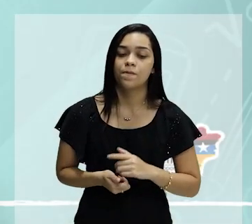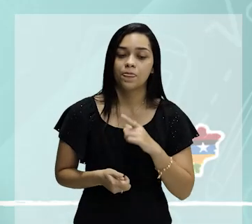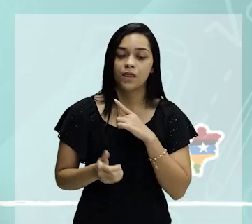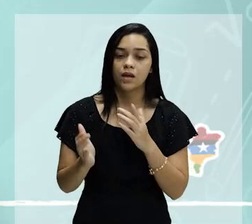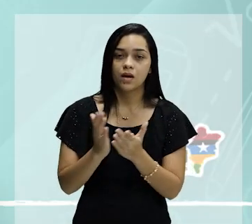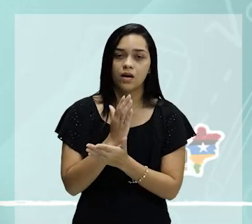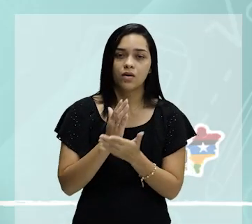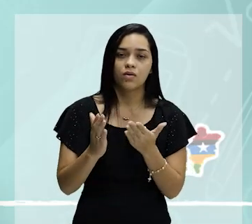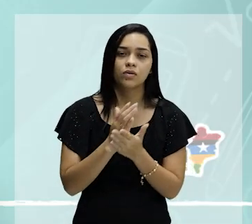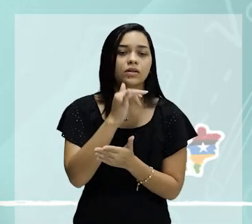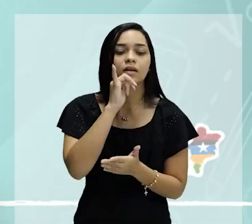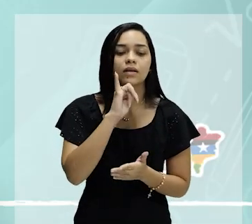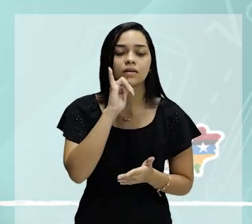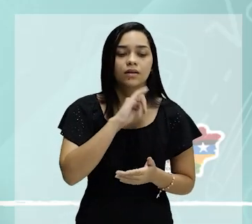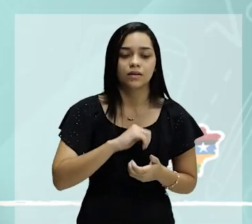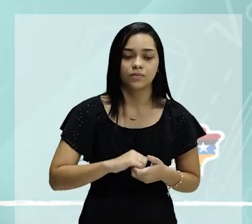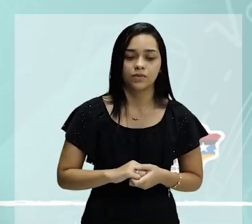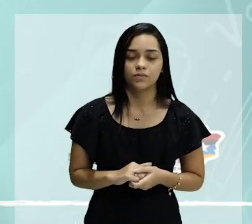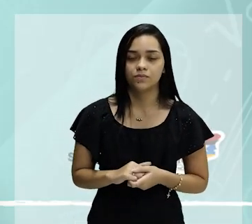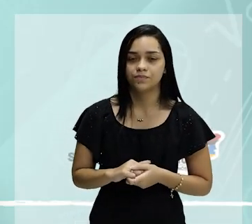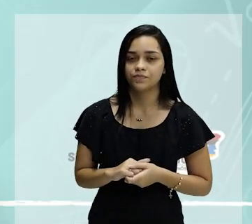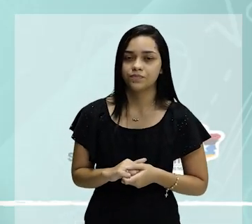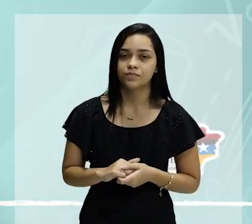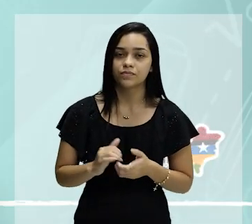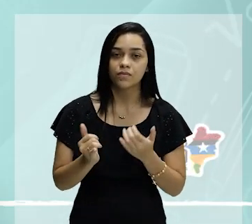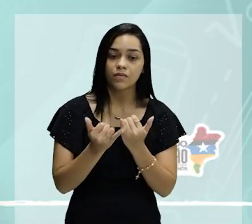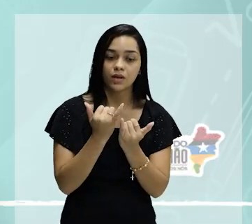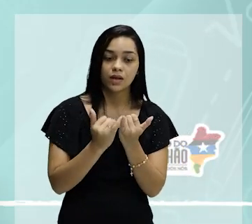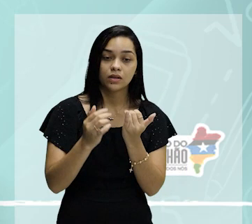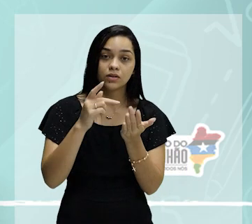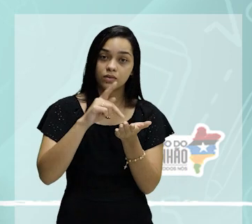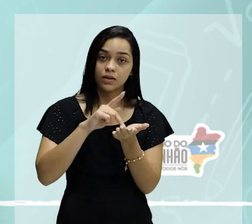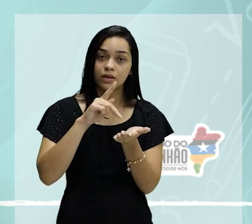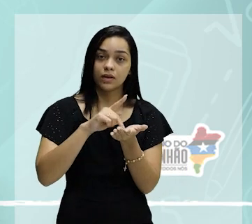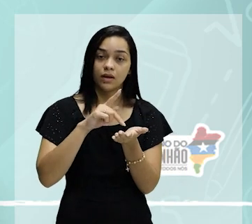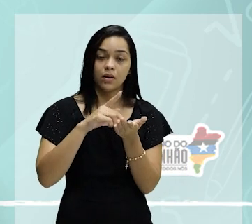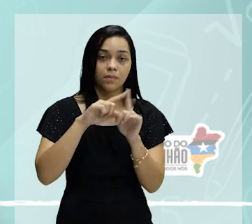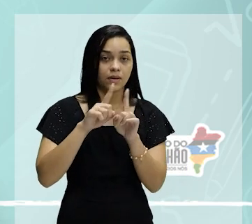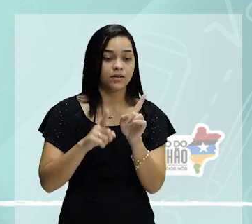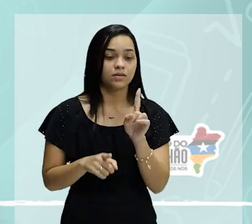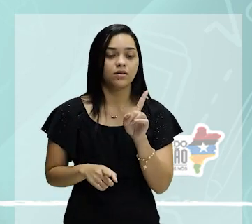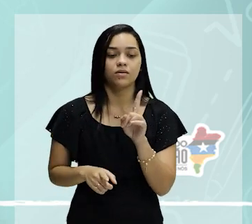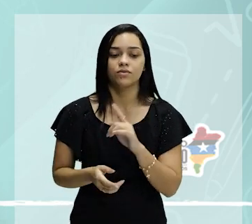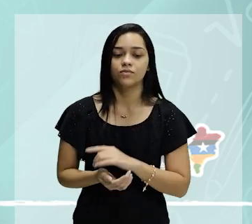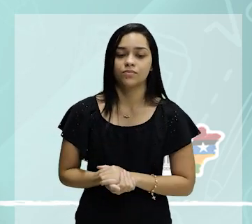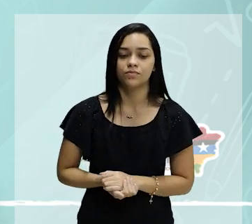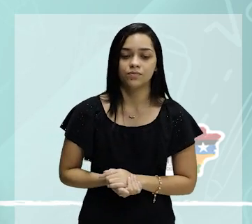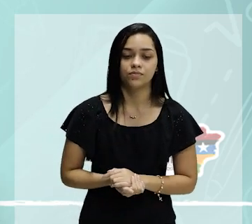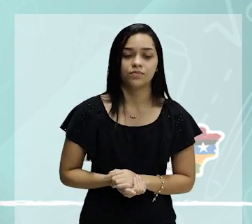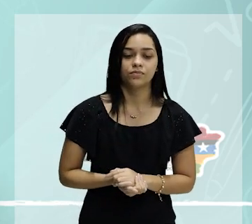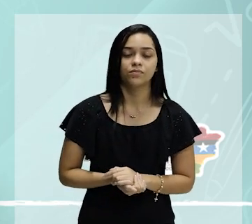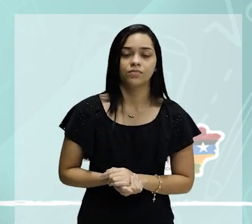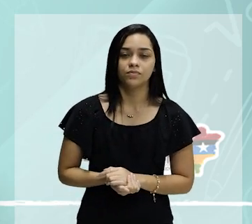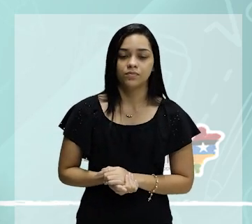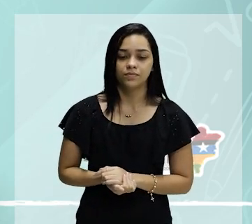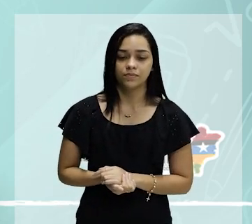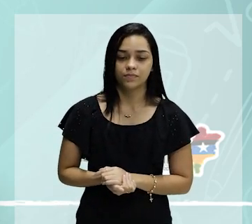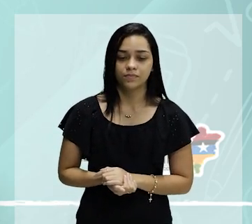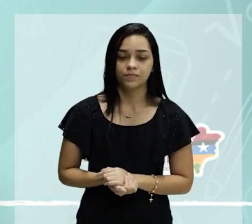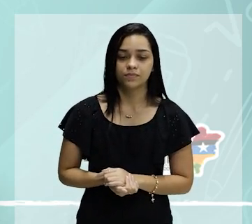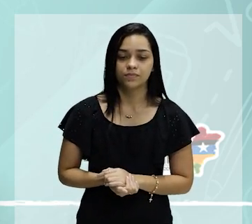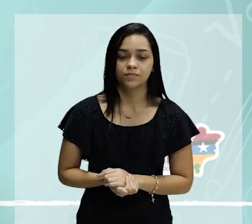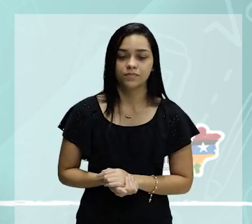alguns exemplos. Ó. Actual parece com atual, mas não é. Real é o significado